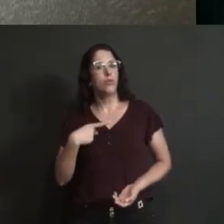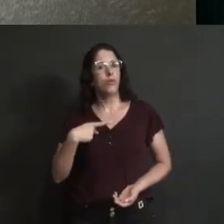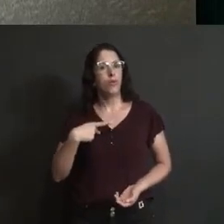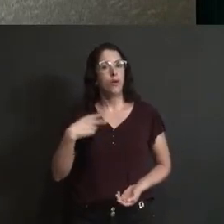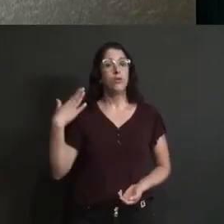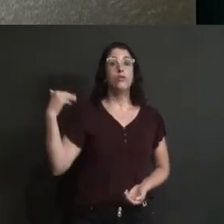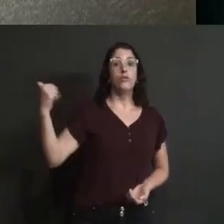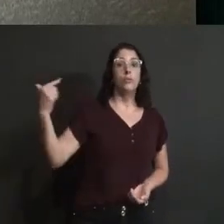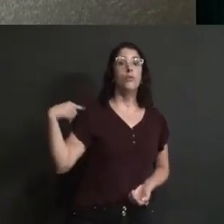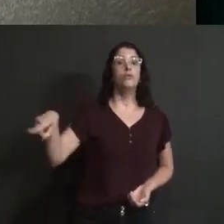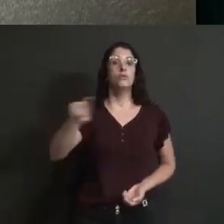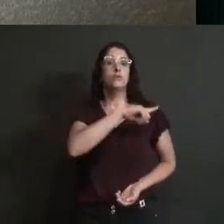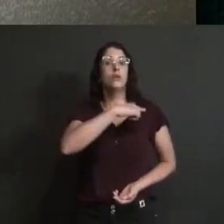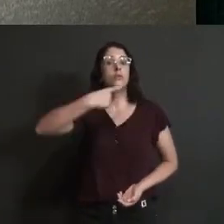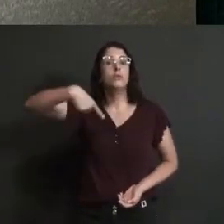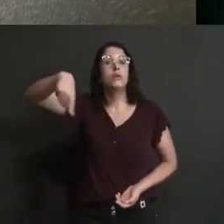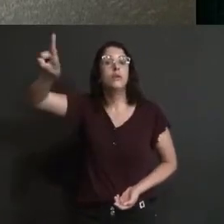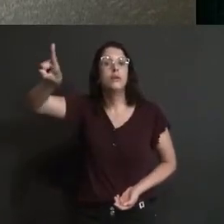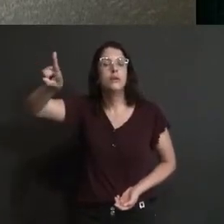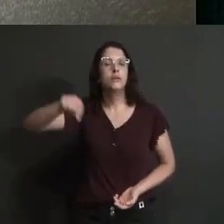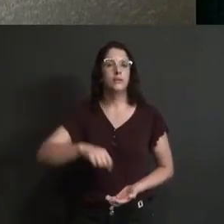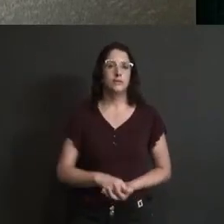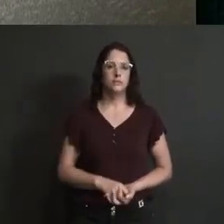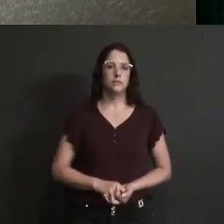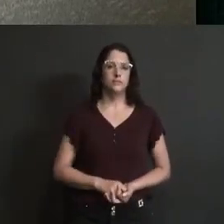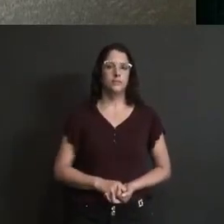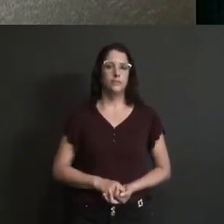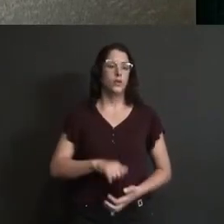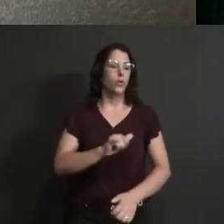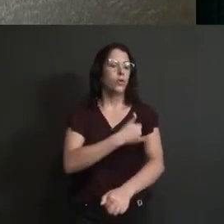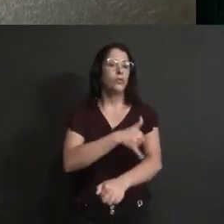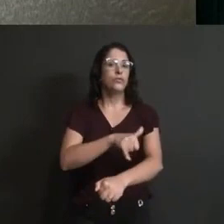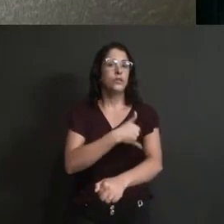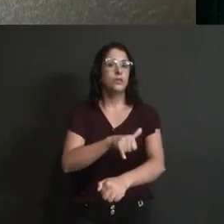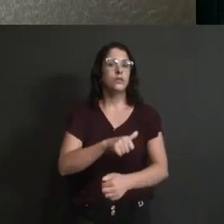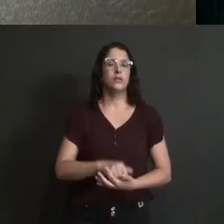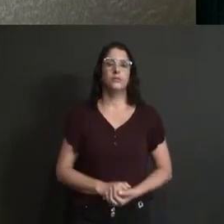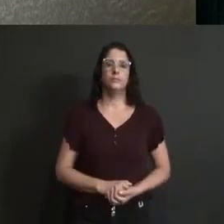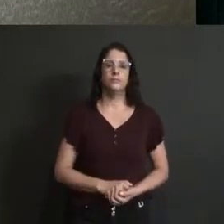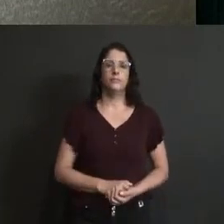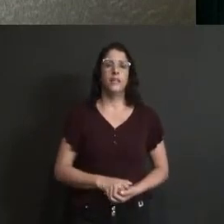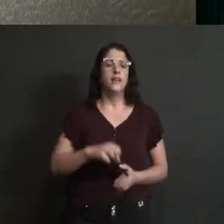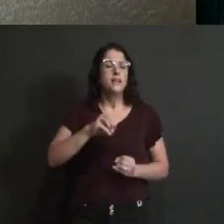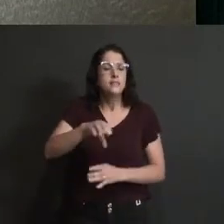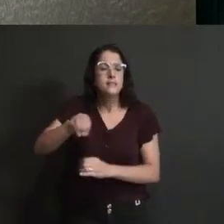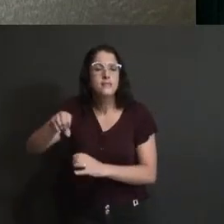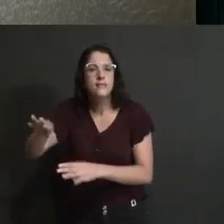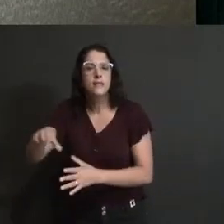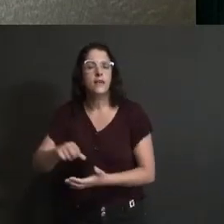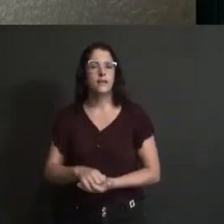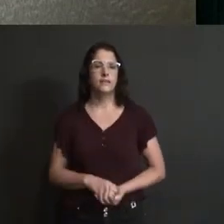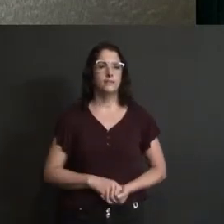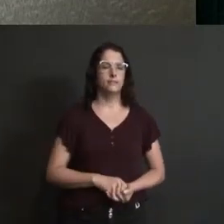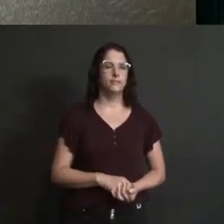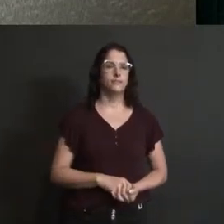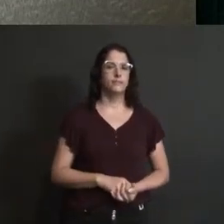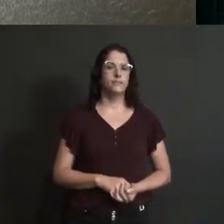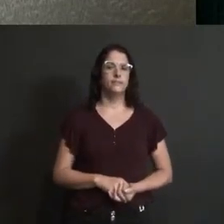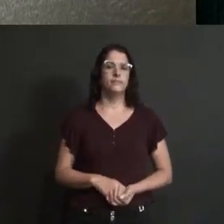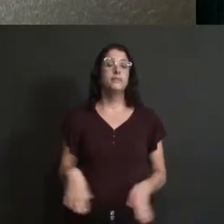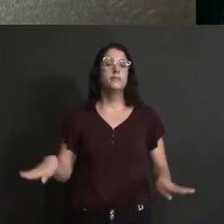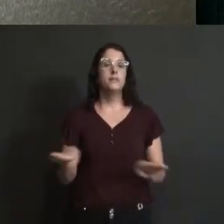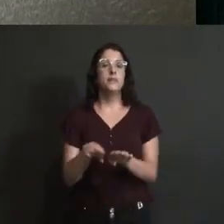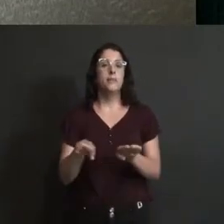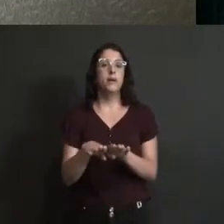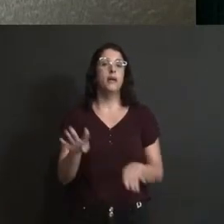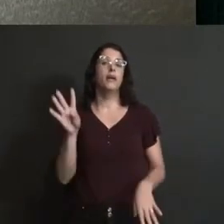lá, ministrando uma conferência sobre os 5 ministérios. Também, na